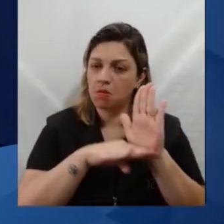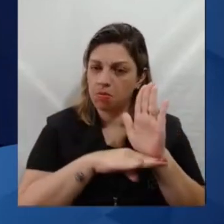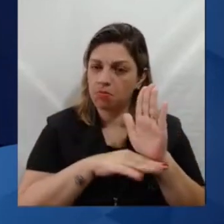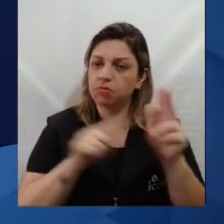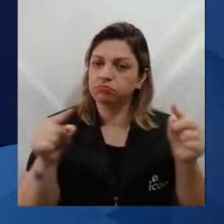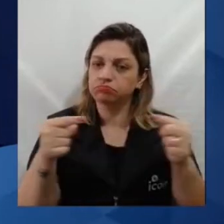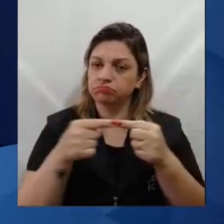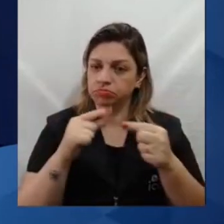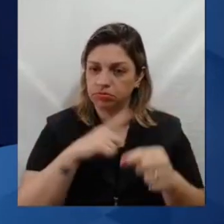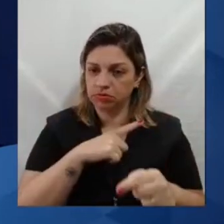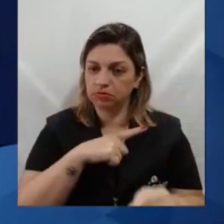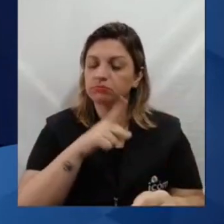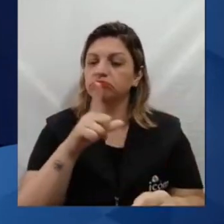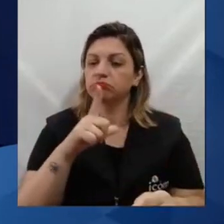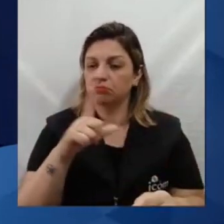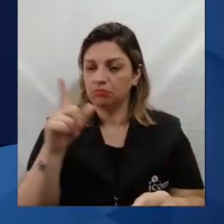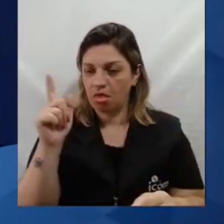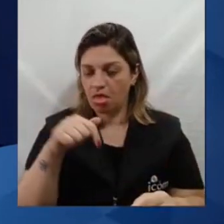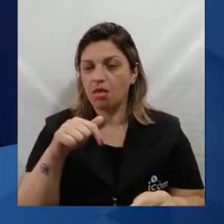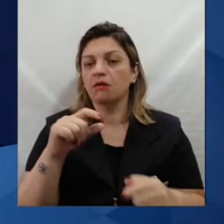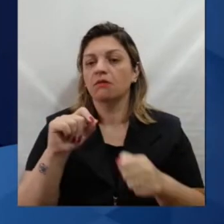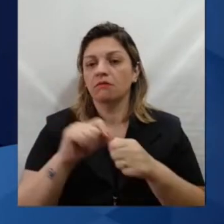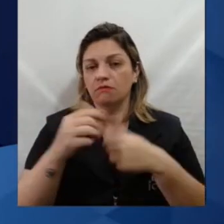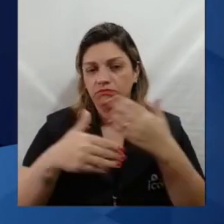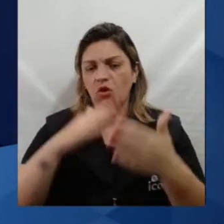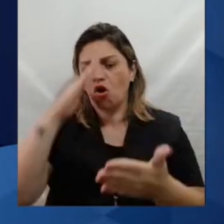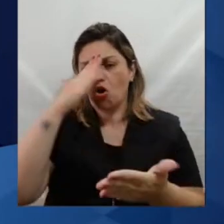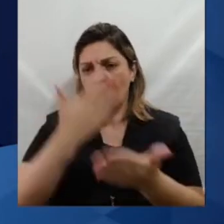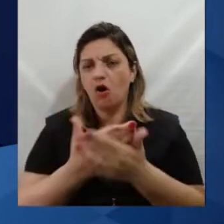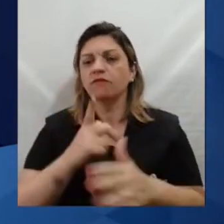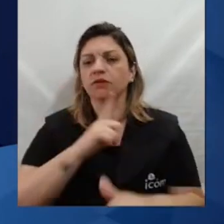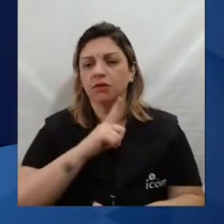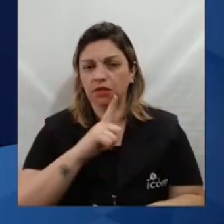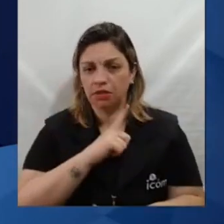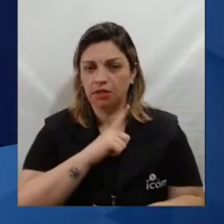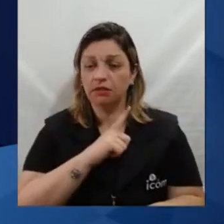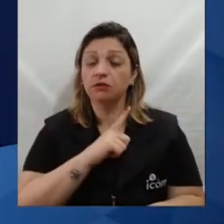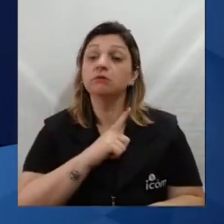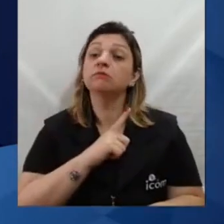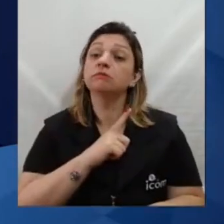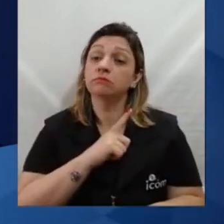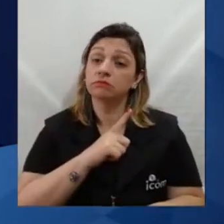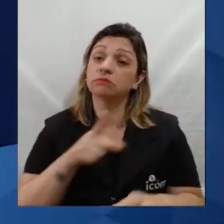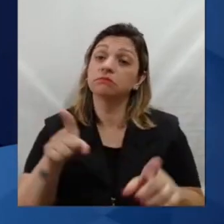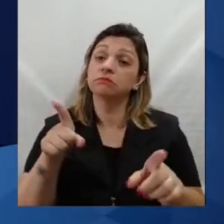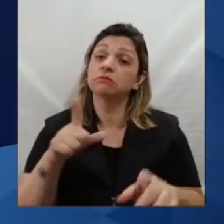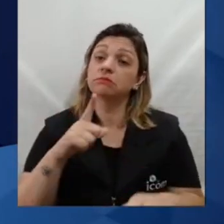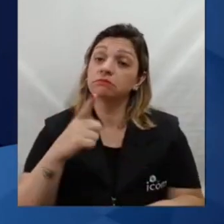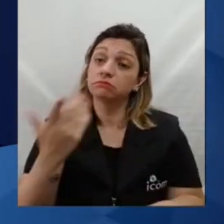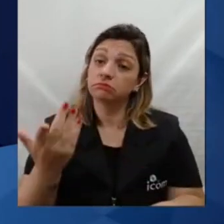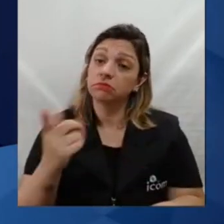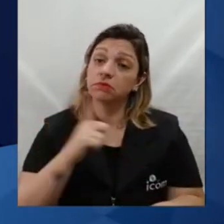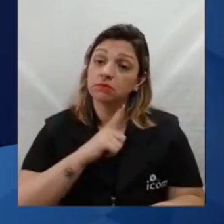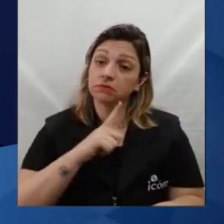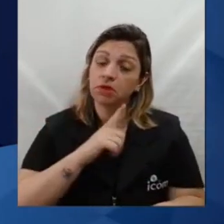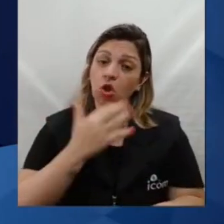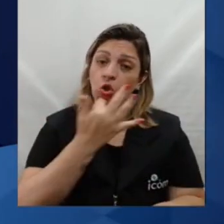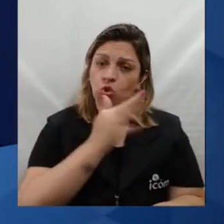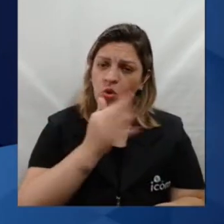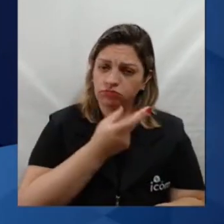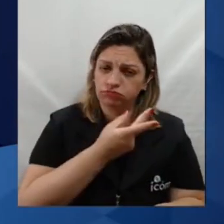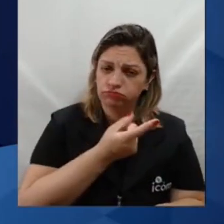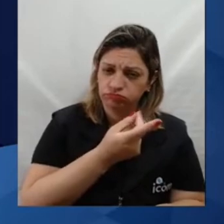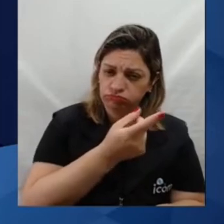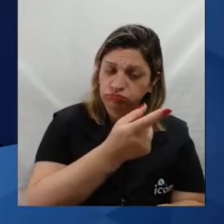é reprodutível, ele é confiável. E que, contanto, o domínio da dor constante, ele representou a